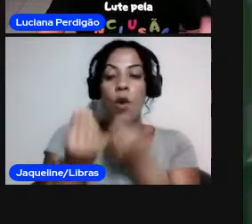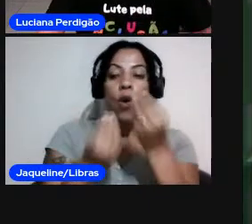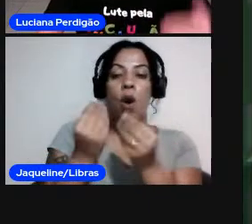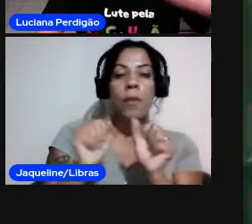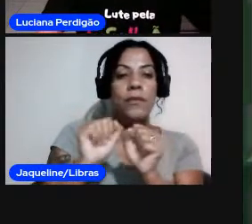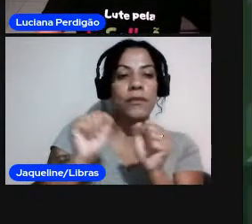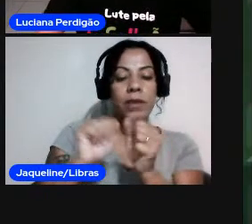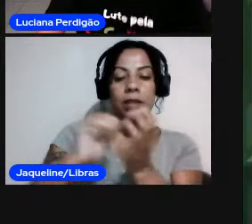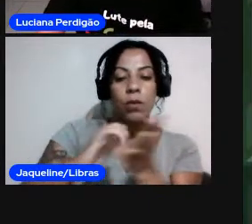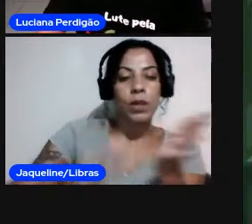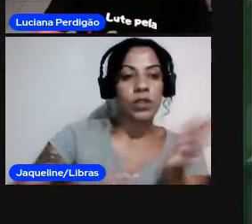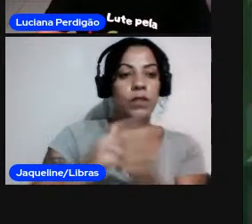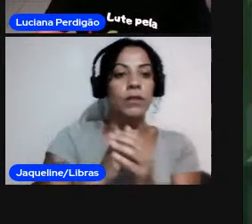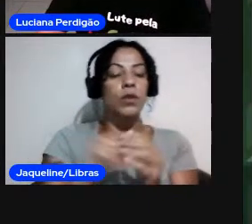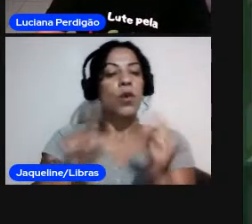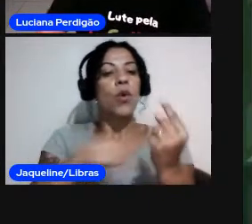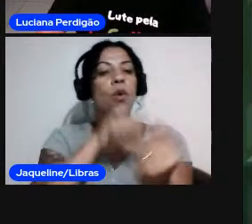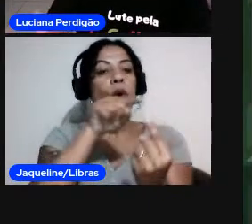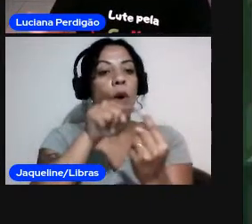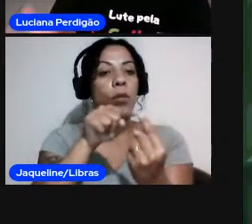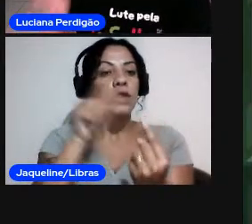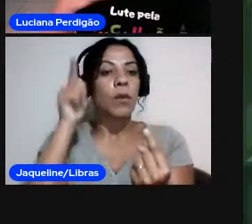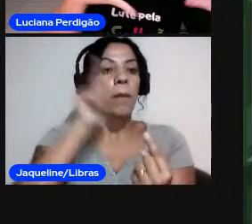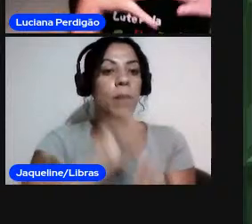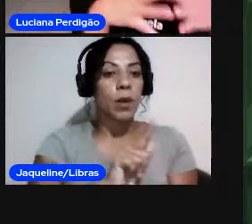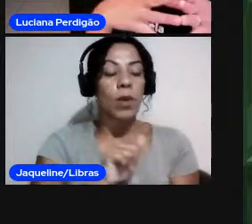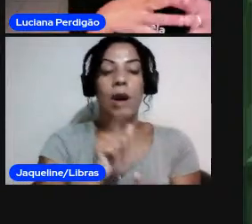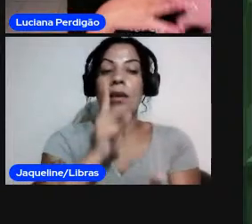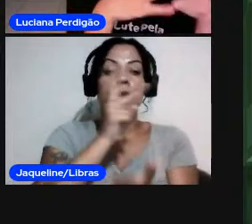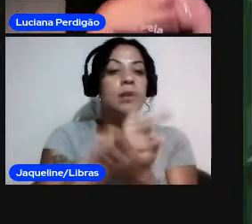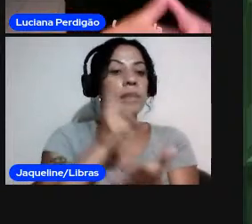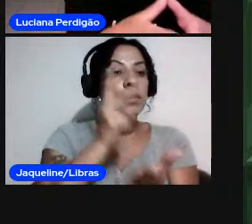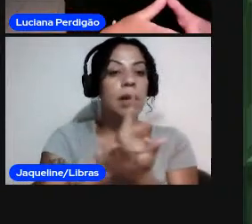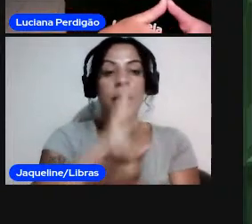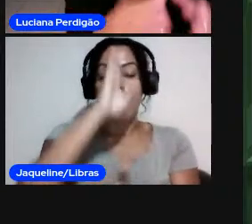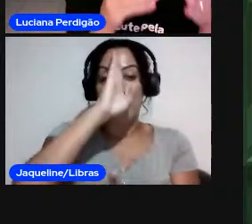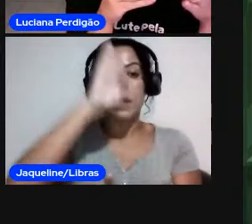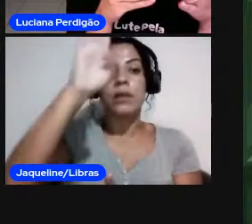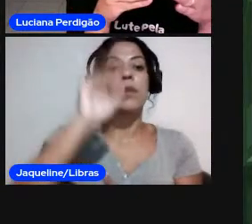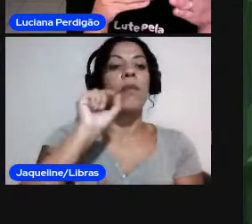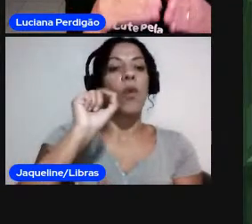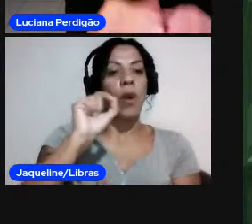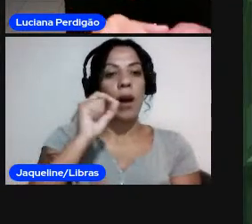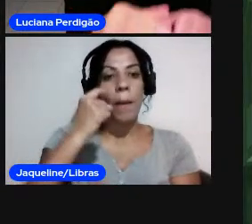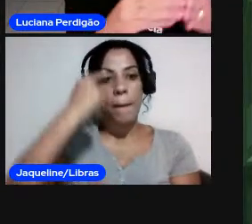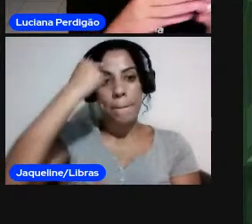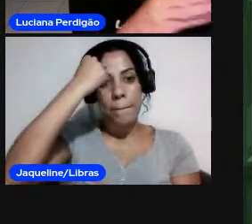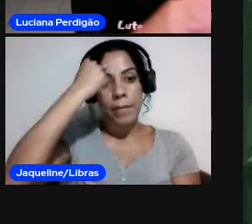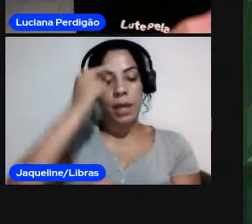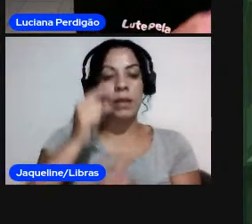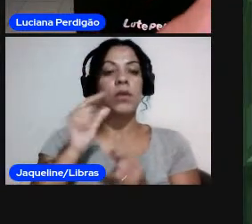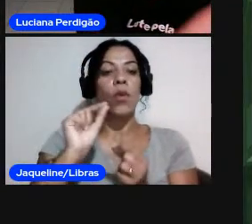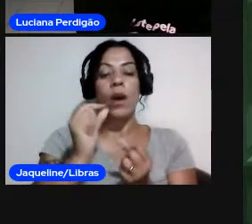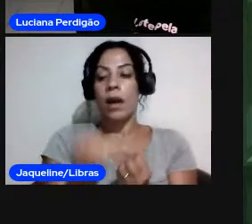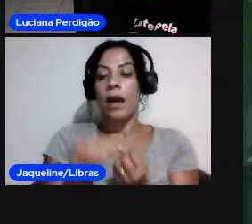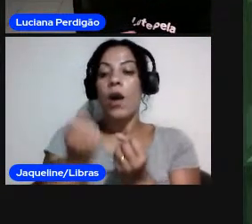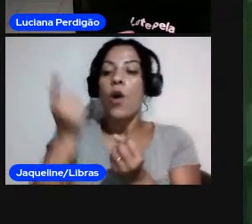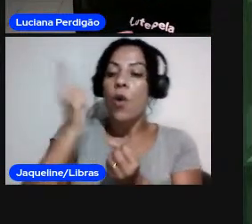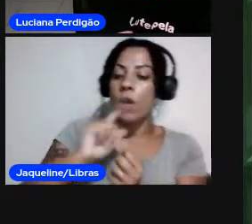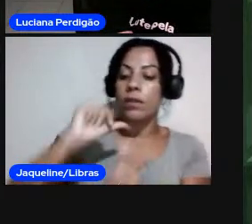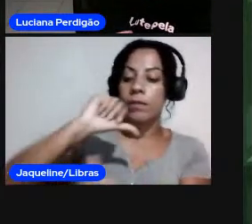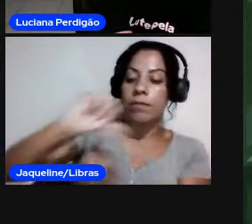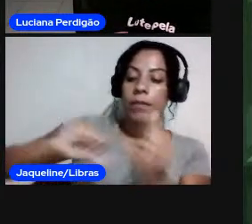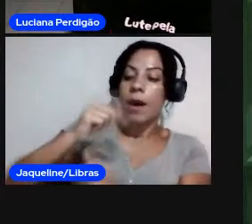os objetivos a serem alcançados, eles sempre eram voltados para acessibilizar o material da